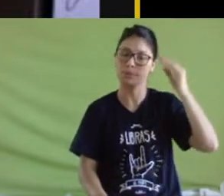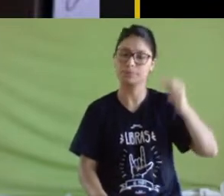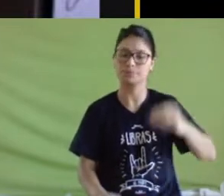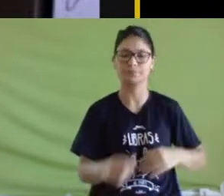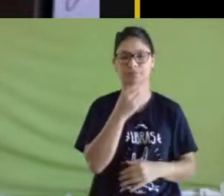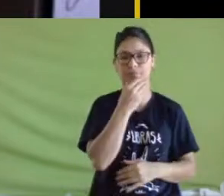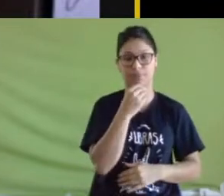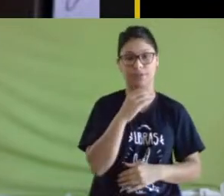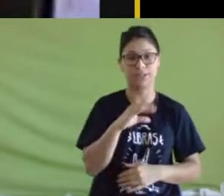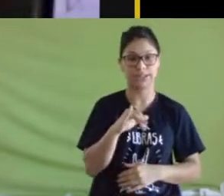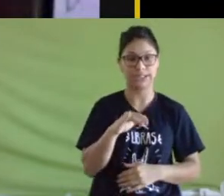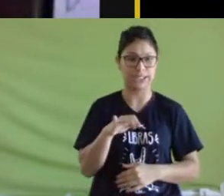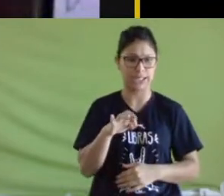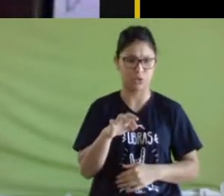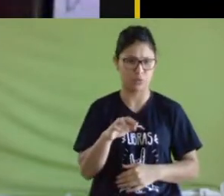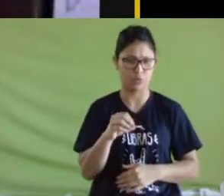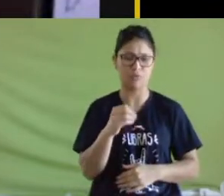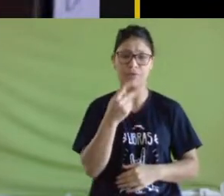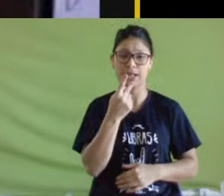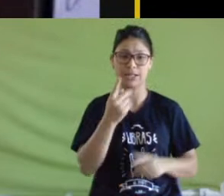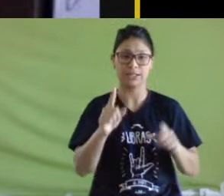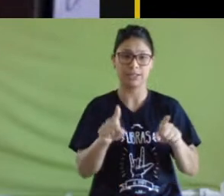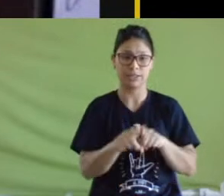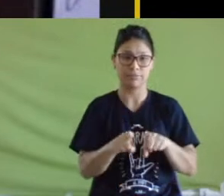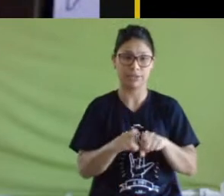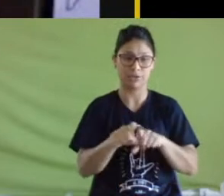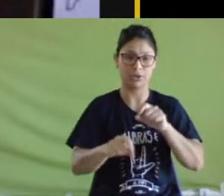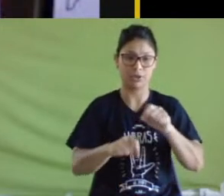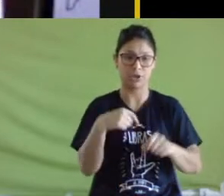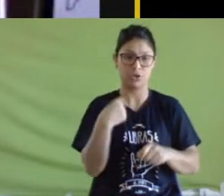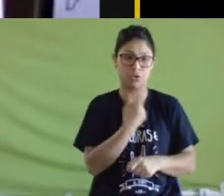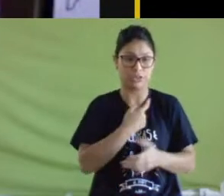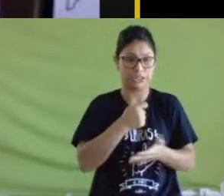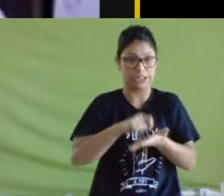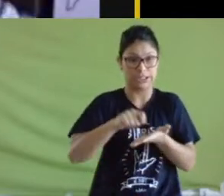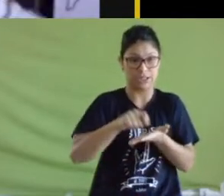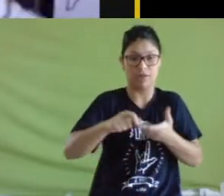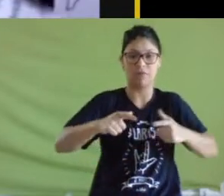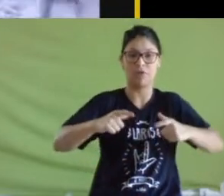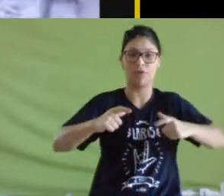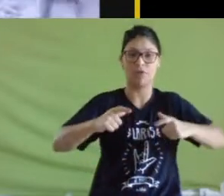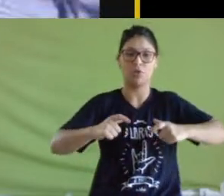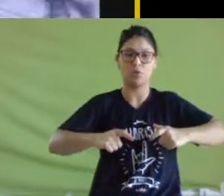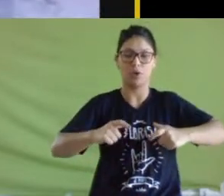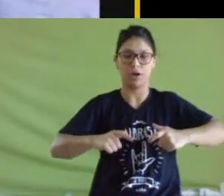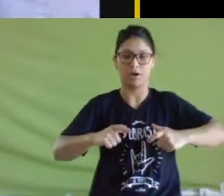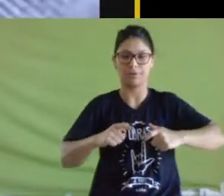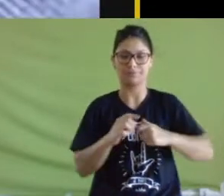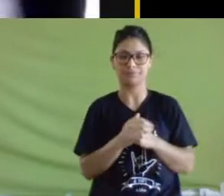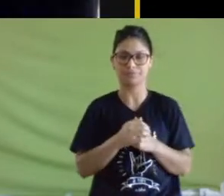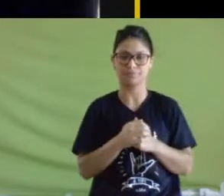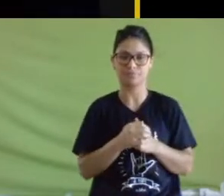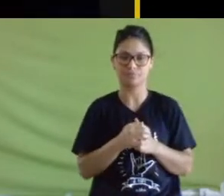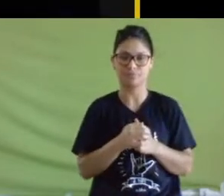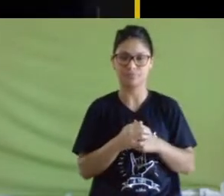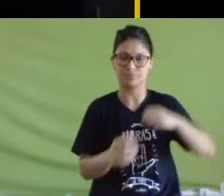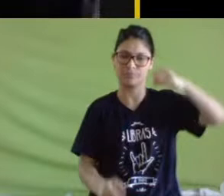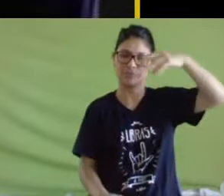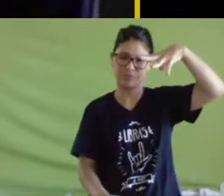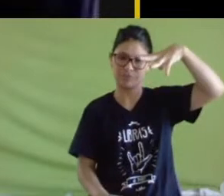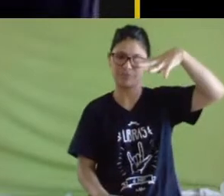Cícero também diz o seguinte, que a gente escreve o lugar, vocês dão licença que eu vou acender uma luz.